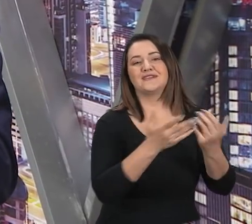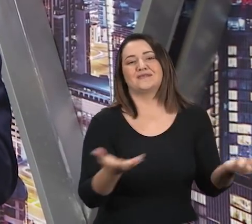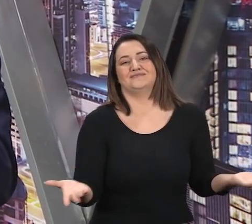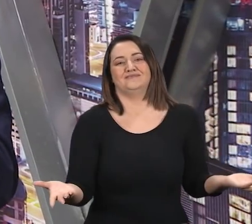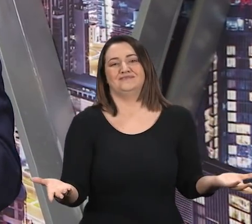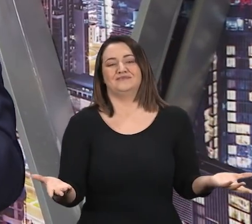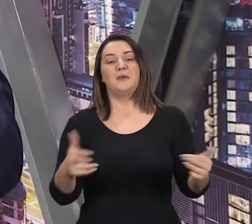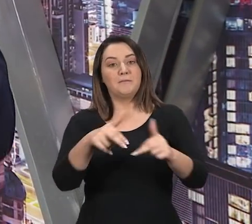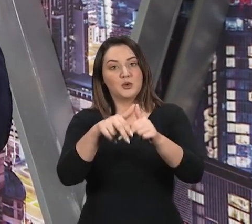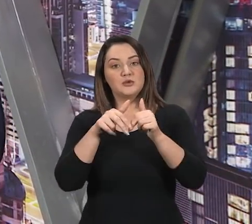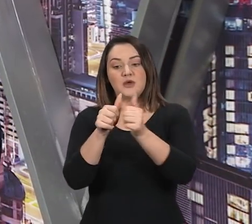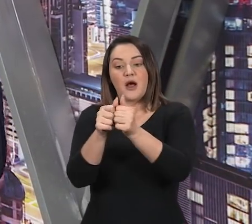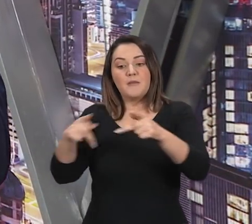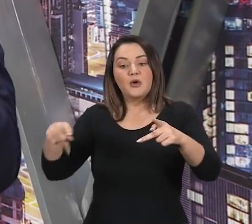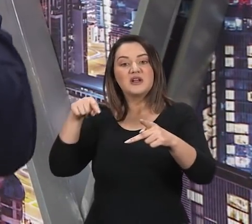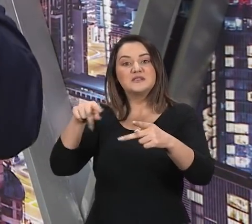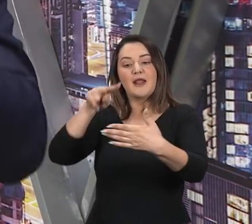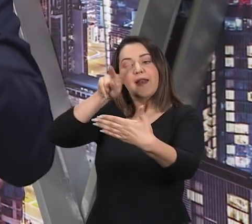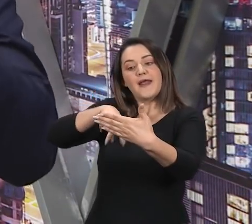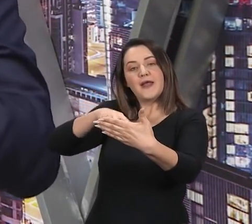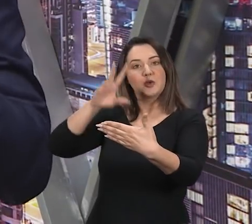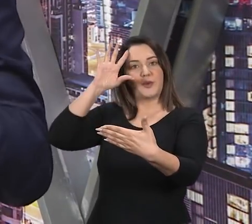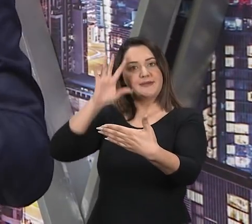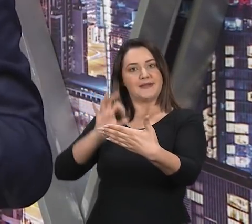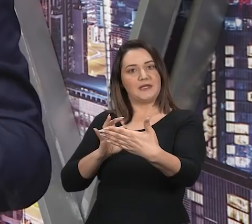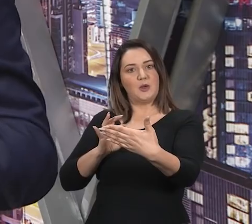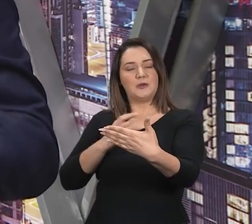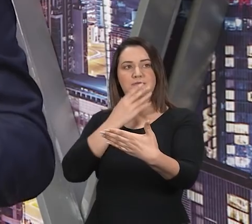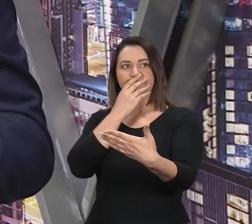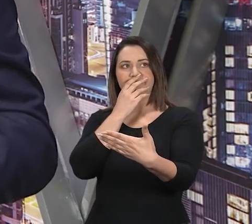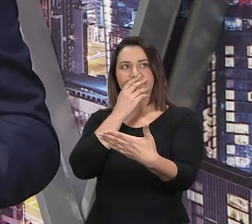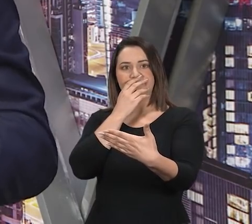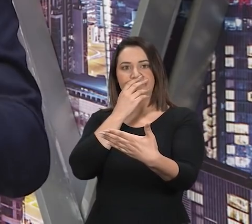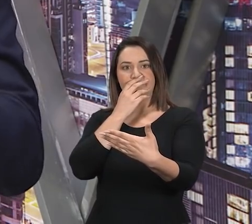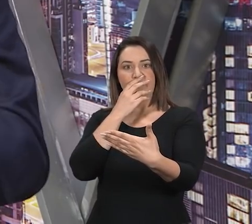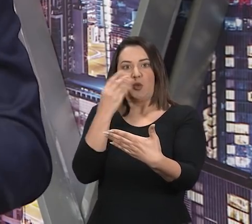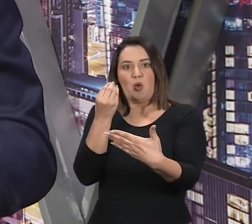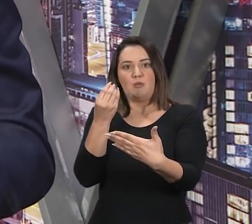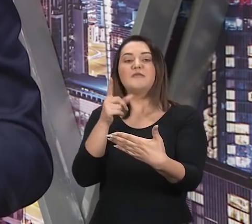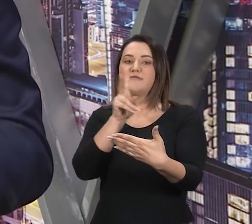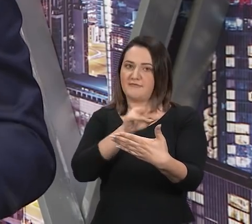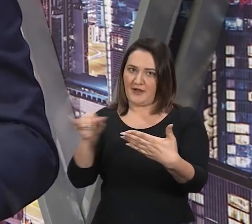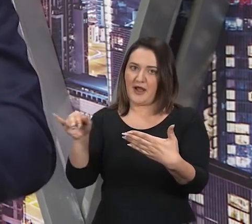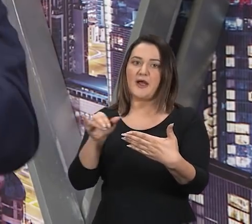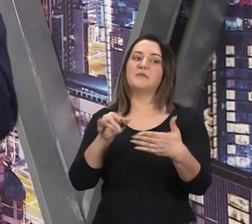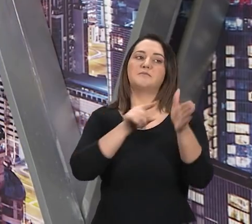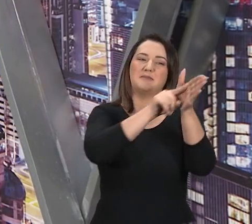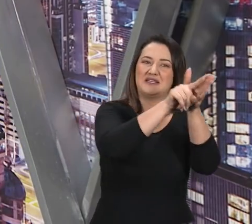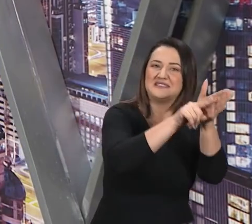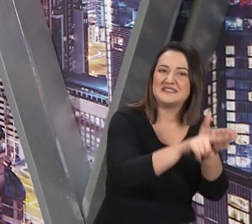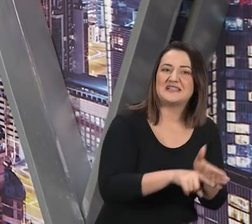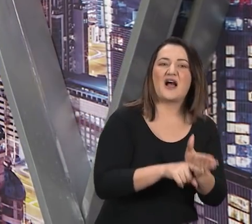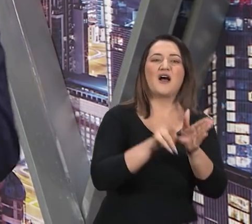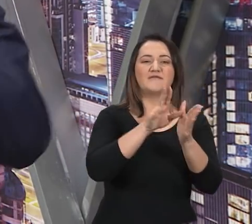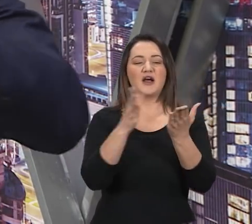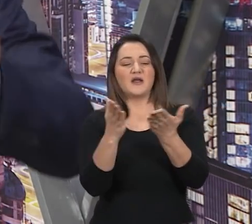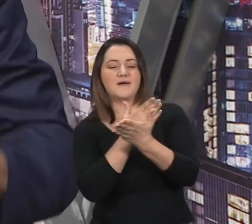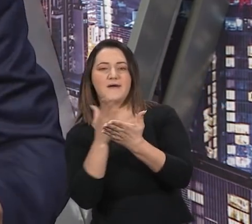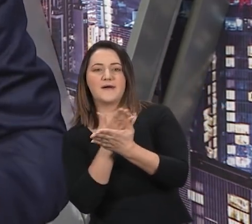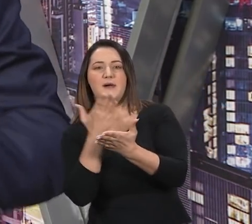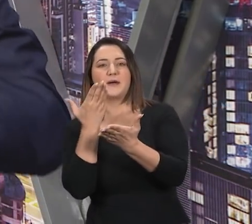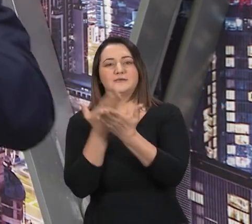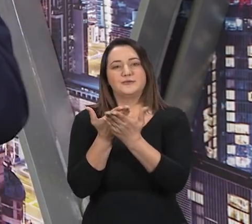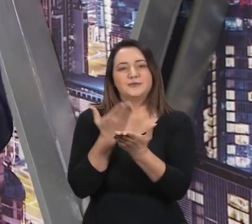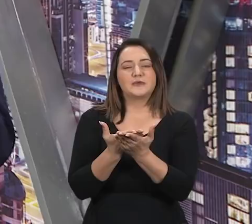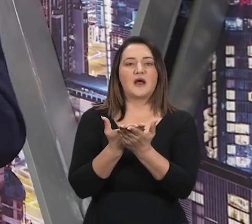outro. Você viu que o Apocalipse não se entende como se lê. Então, se você não entendeu, você vai buscar ajuda,